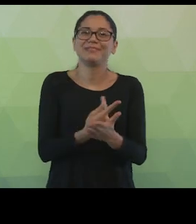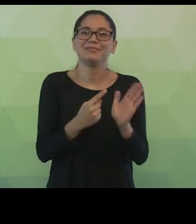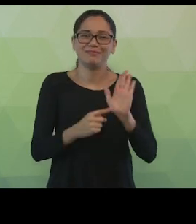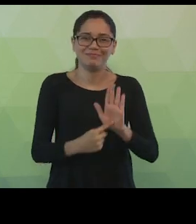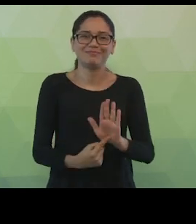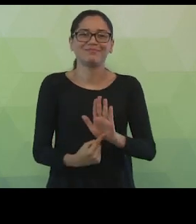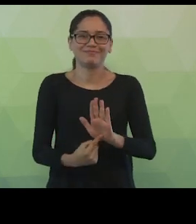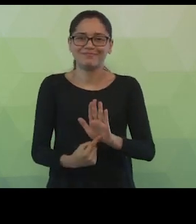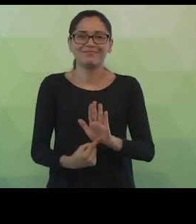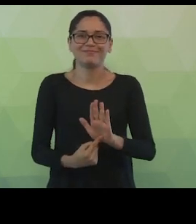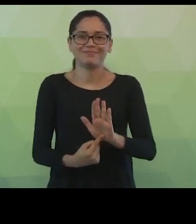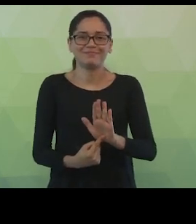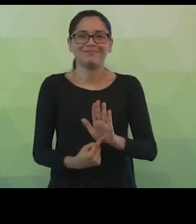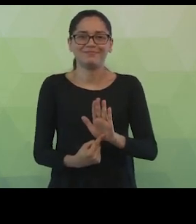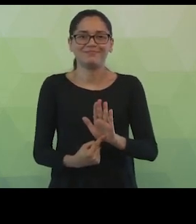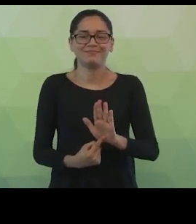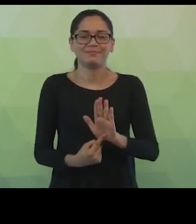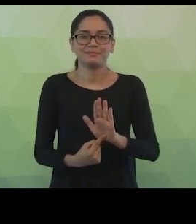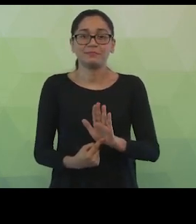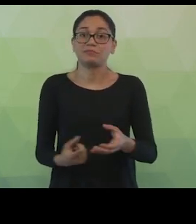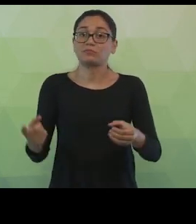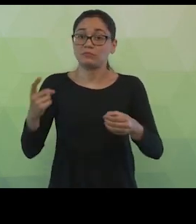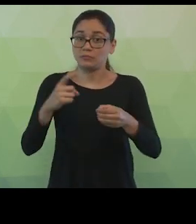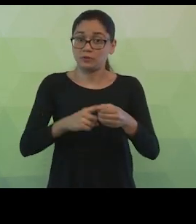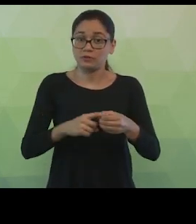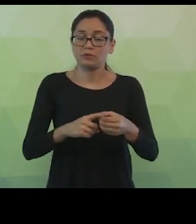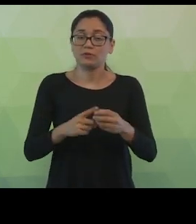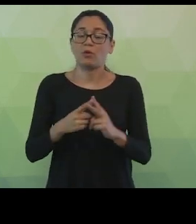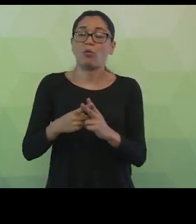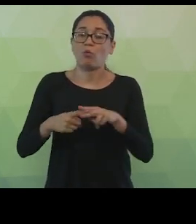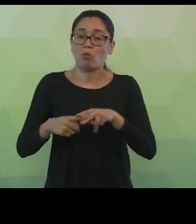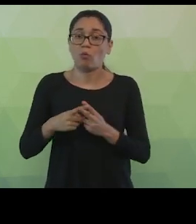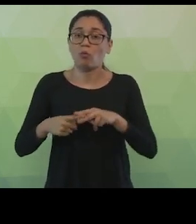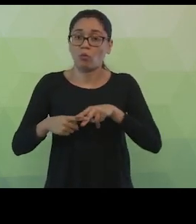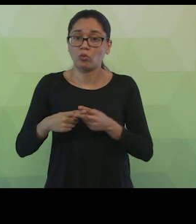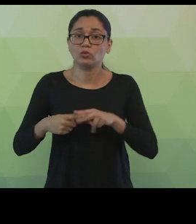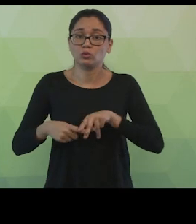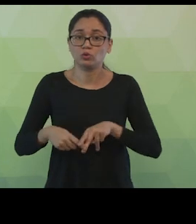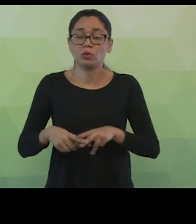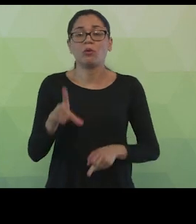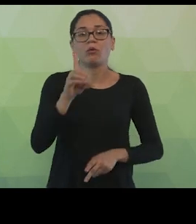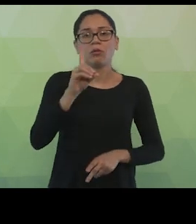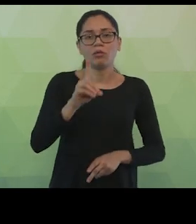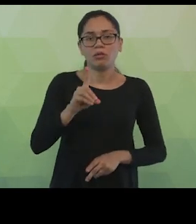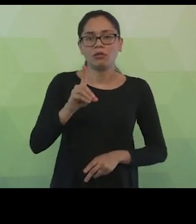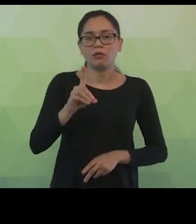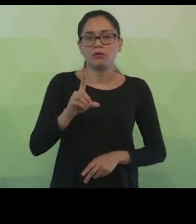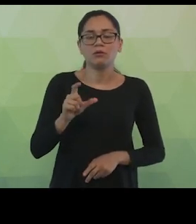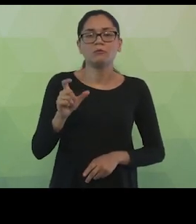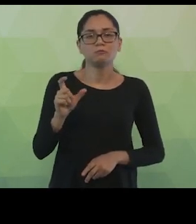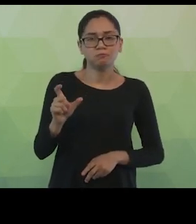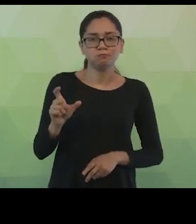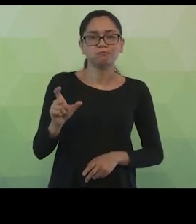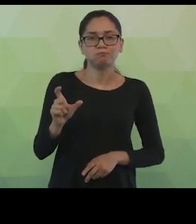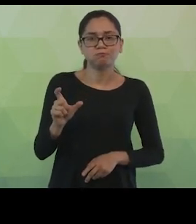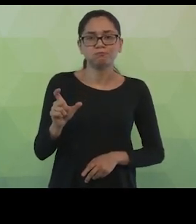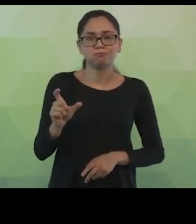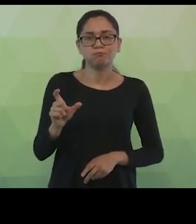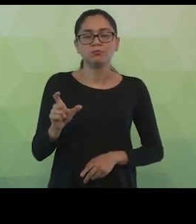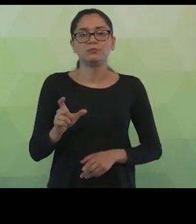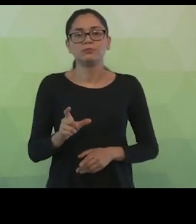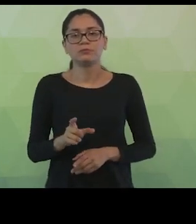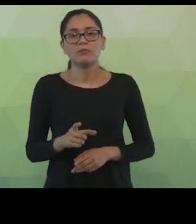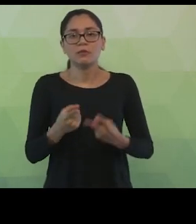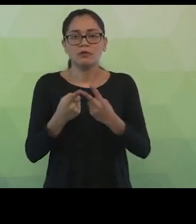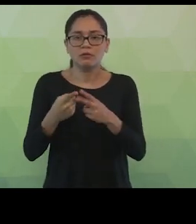erro. Então eu tenho que voltar aqui e corrigir, colocar o T maiúsculo. E tenho que vir aqui